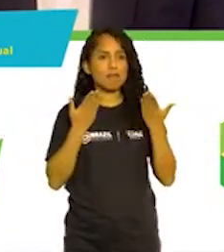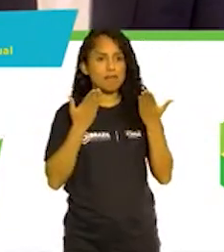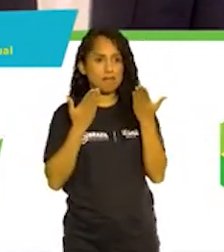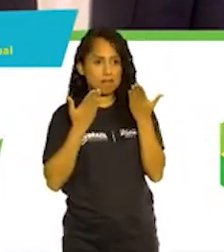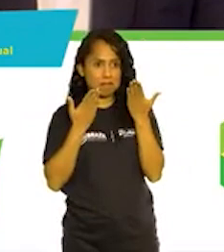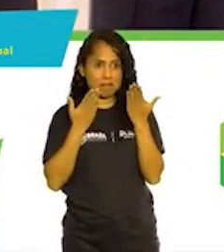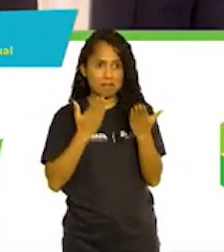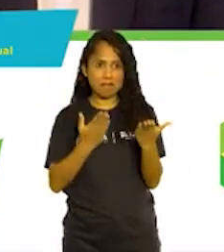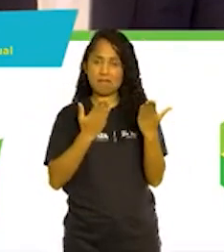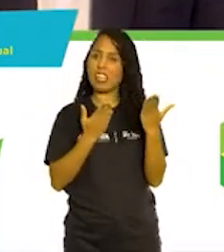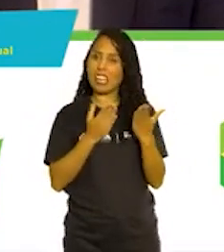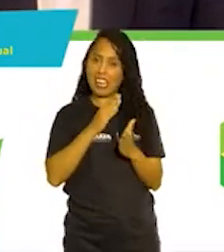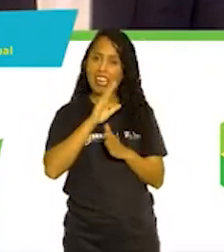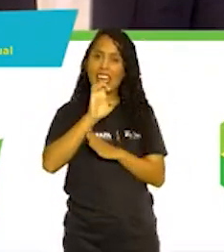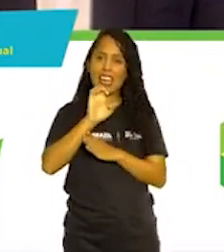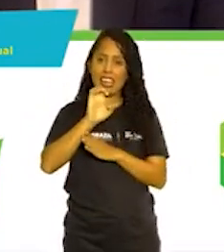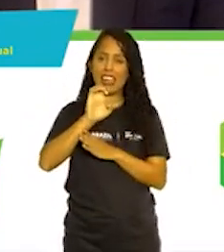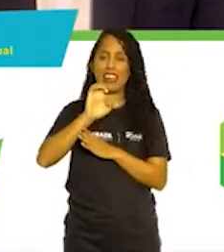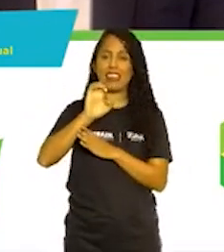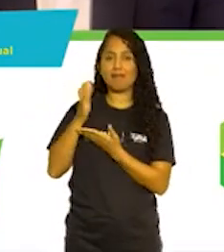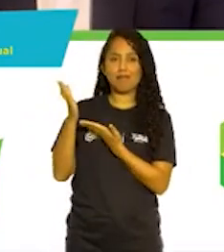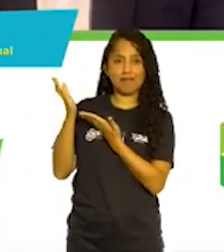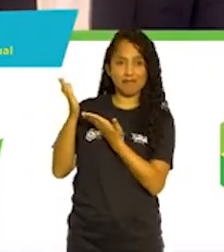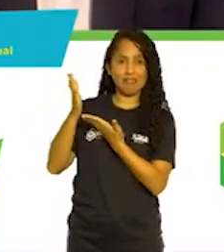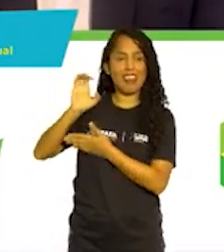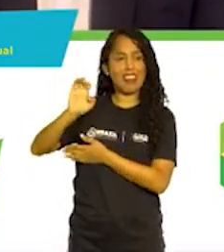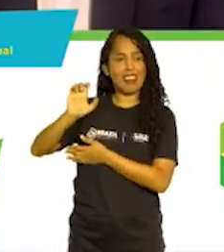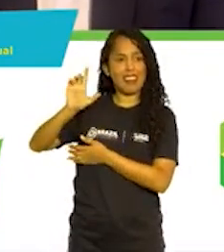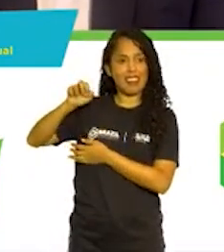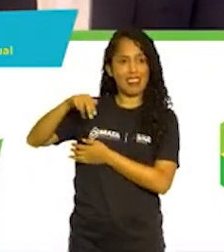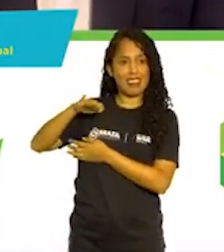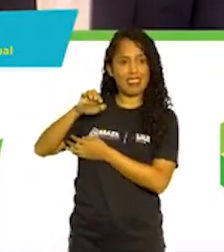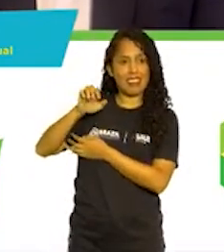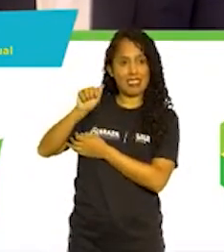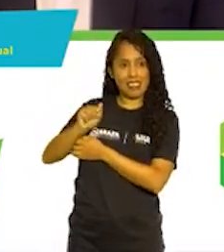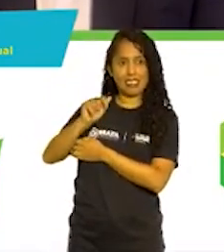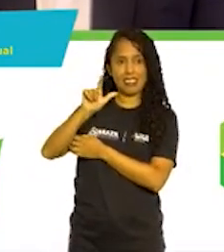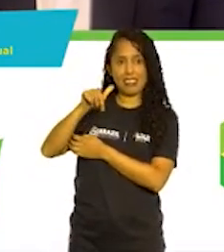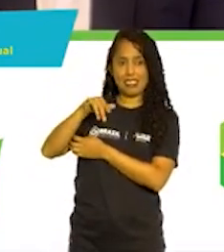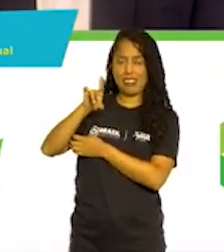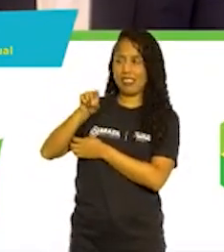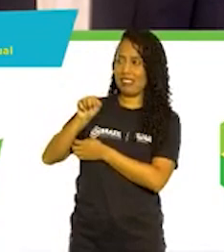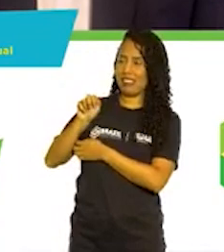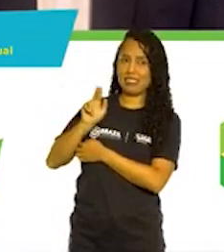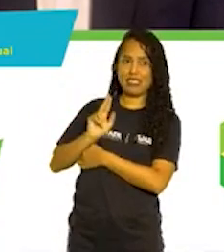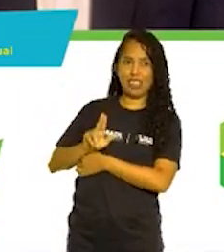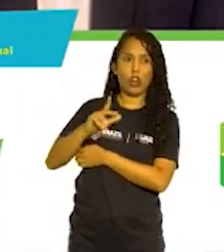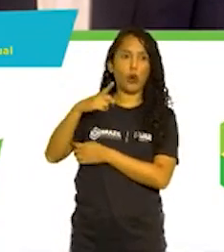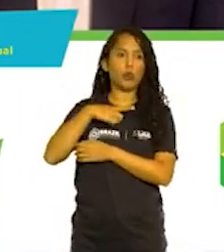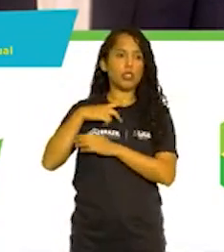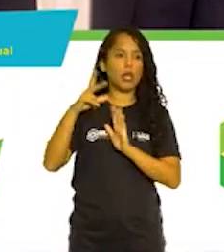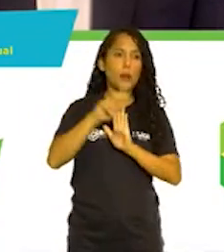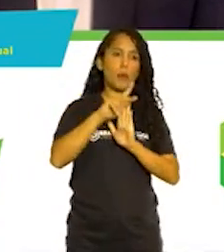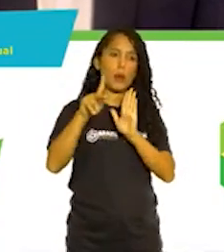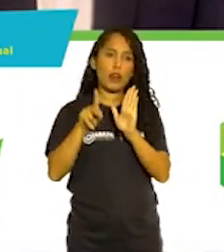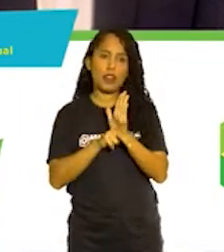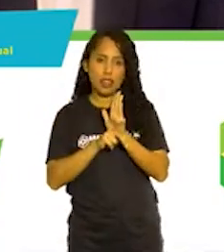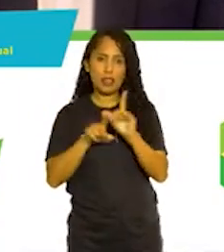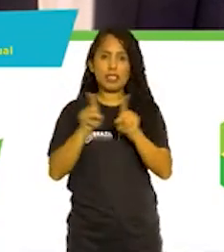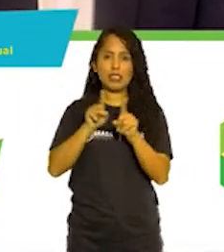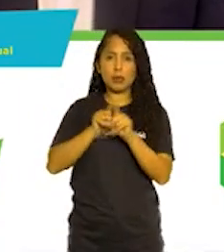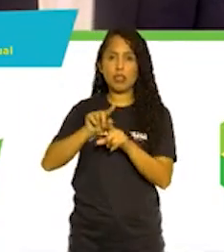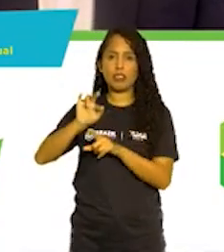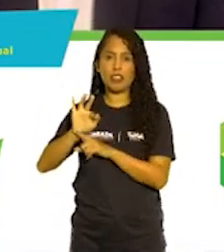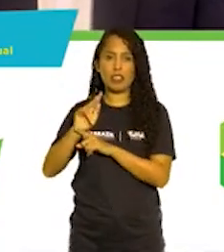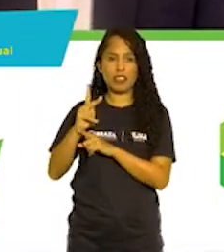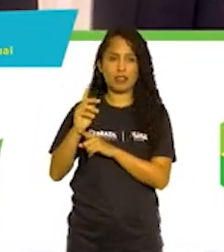desde sua participação na vida pública, nos programas de desestatização lá no governo Fernando Henrique, como